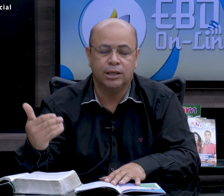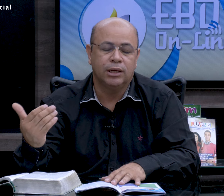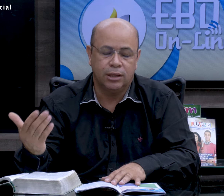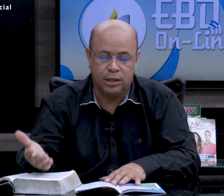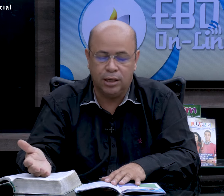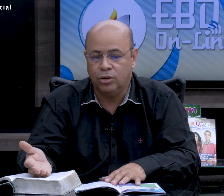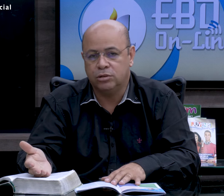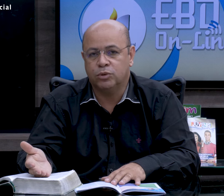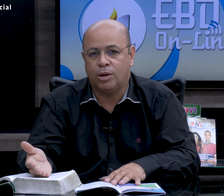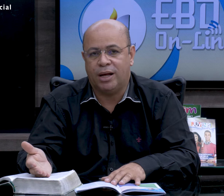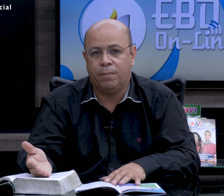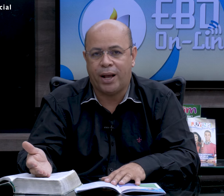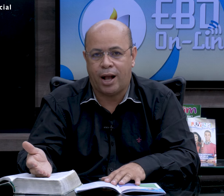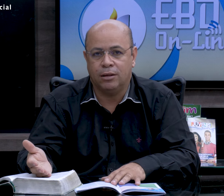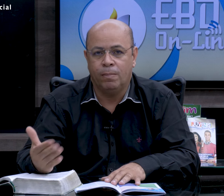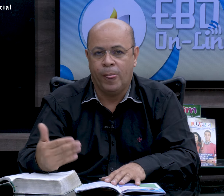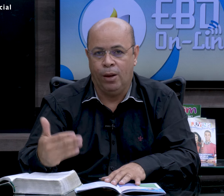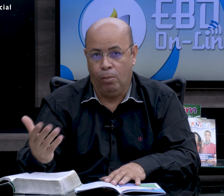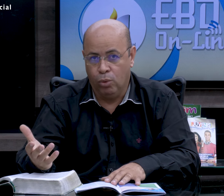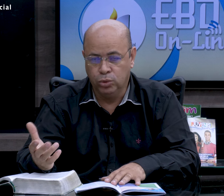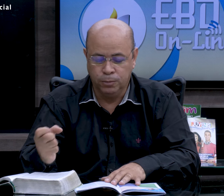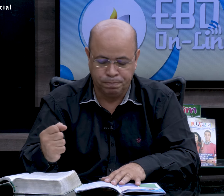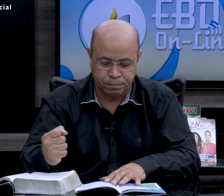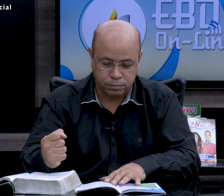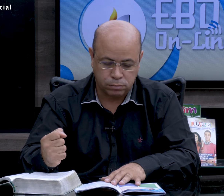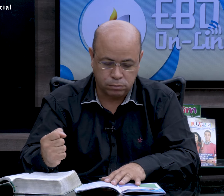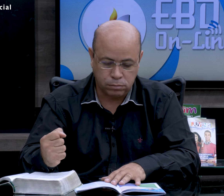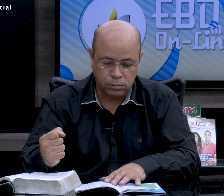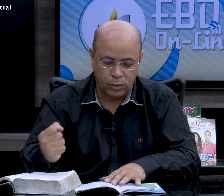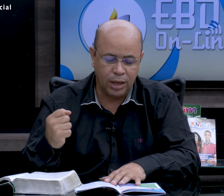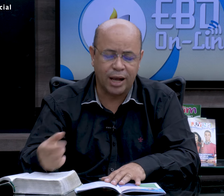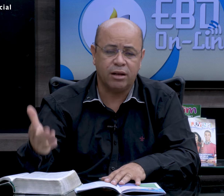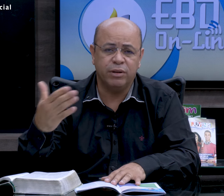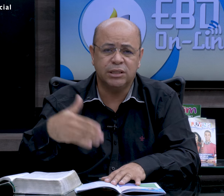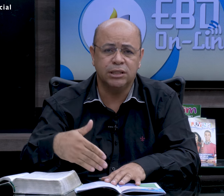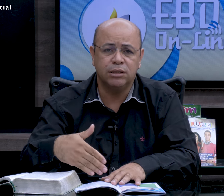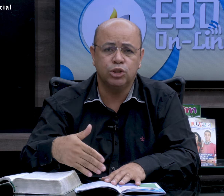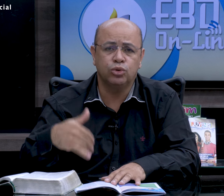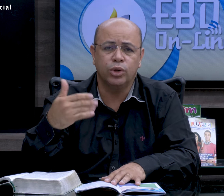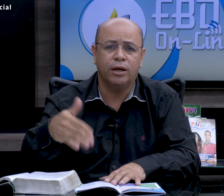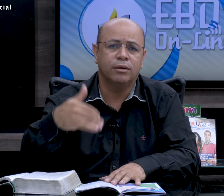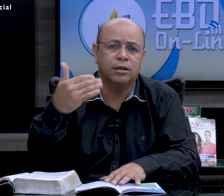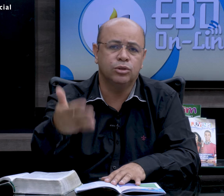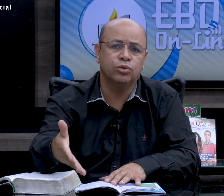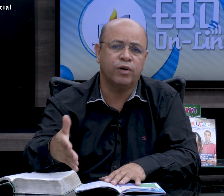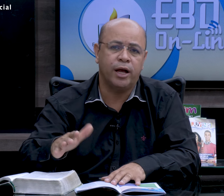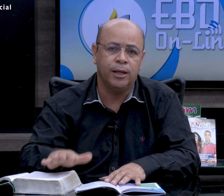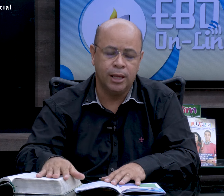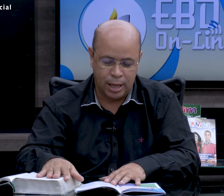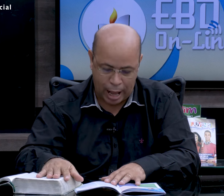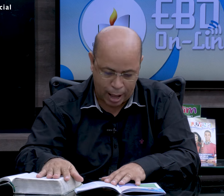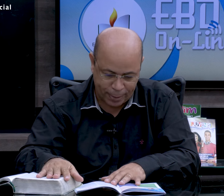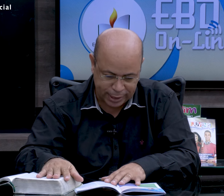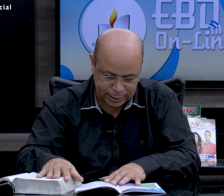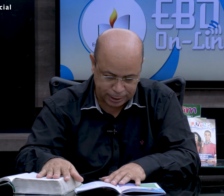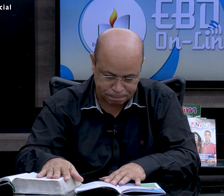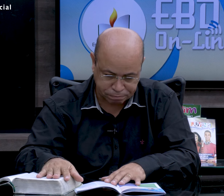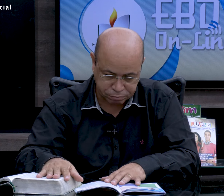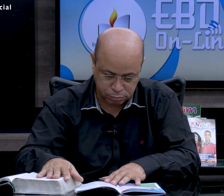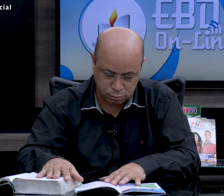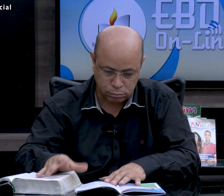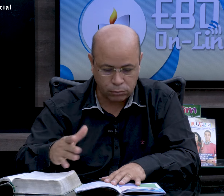agentes que nós vamos chamar de Pecado mundo e cada vez que se mistura isso vai